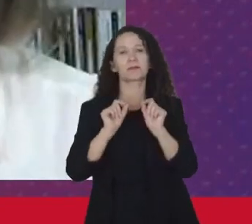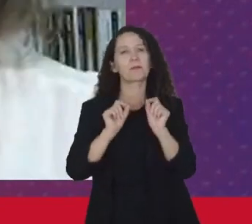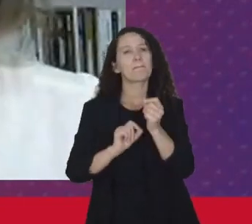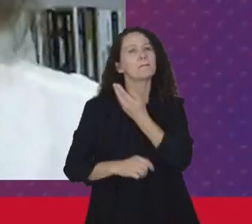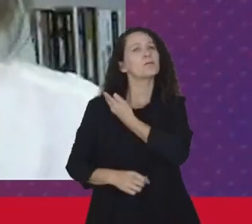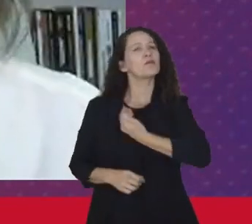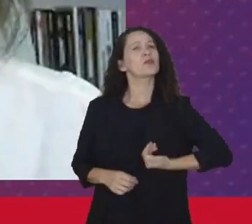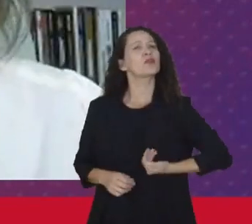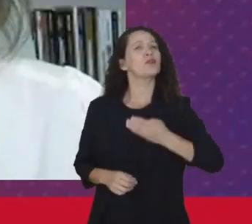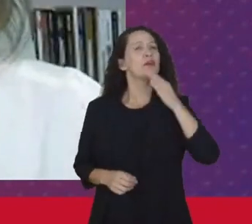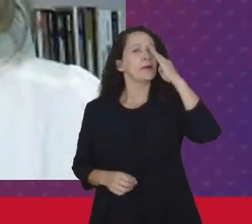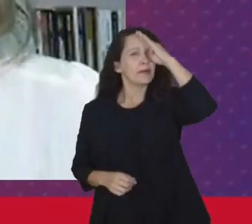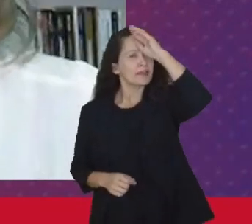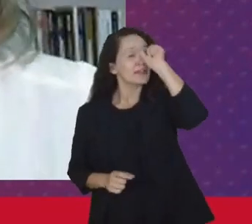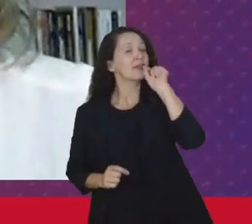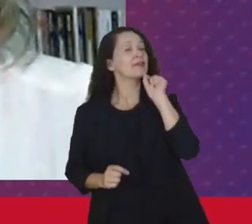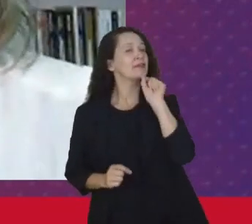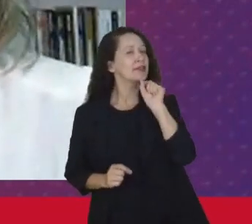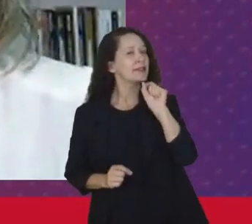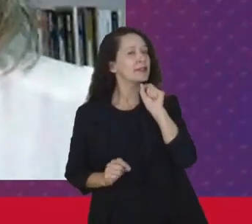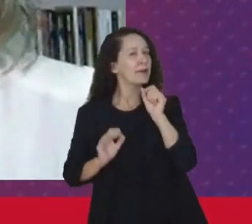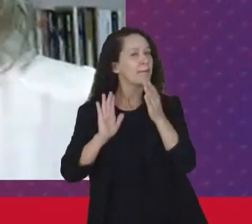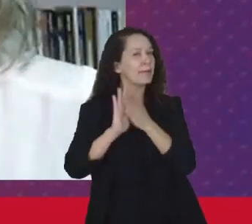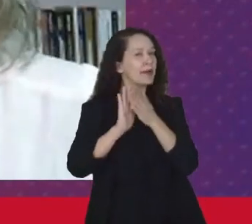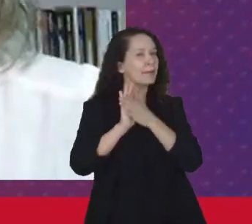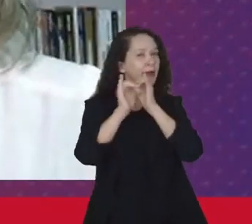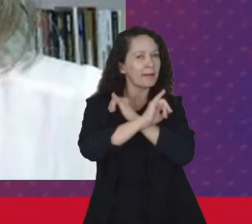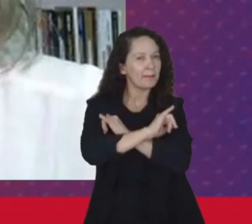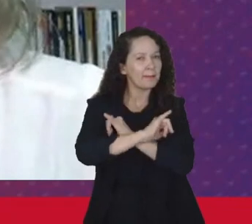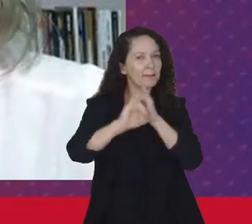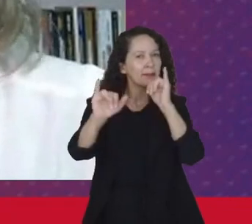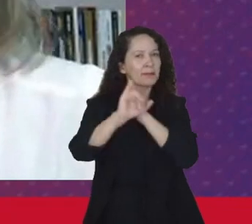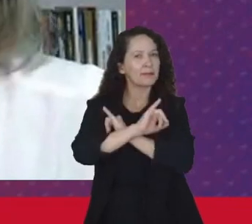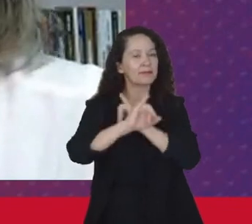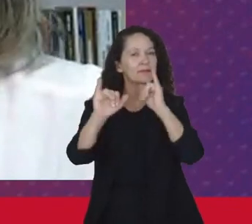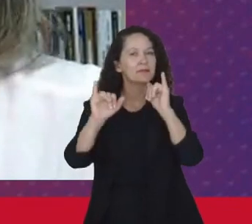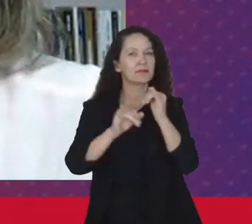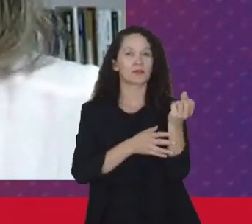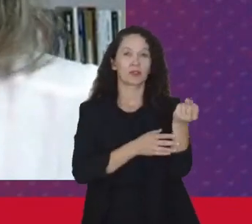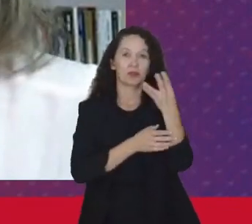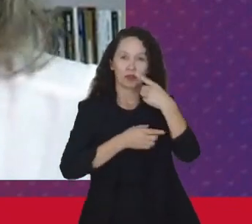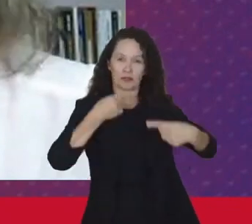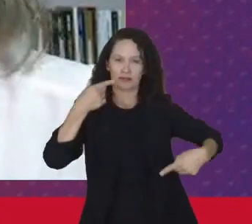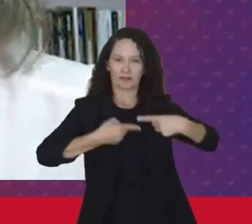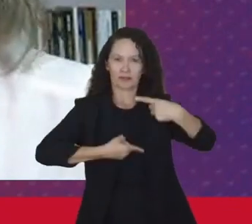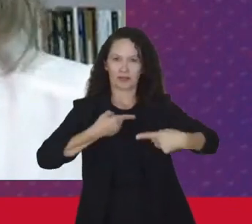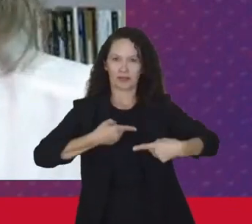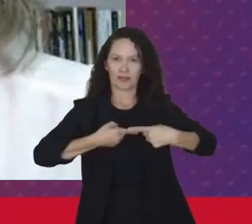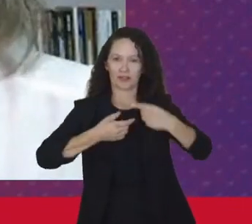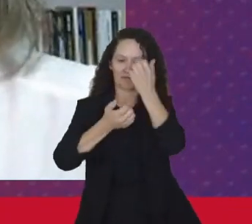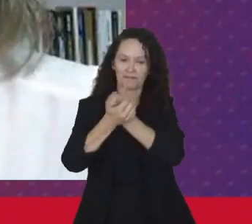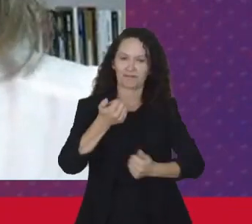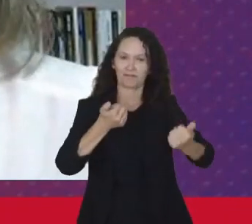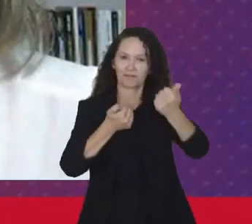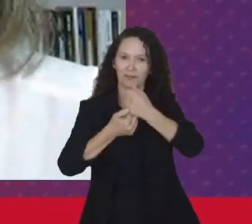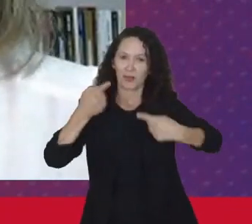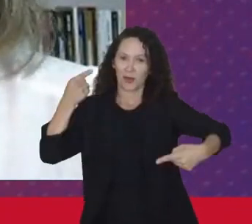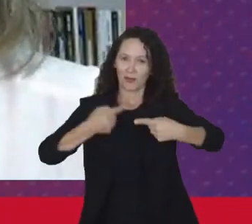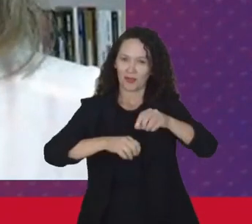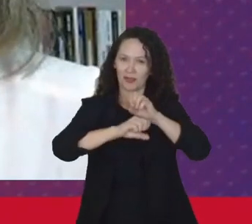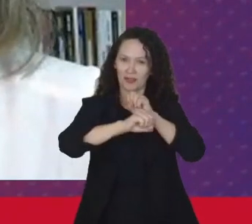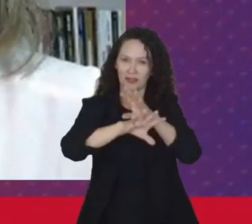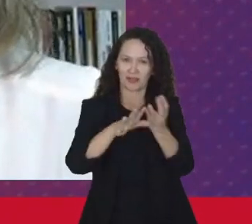o governo Bolsonaro? Publicou uma nova política em substituição à política de